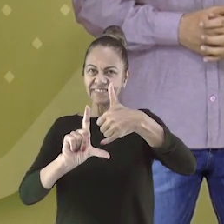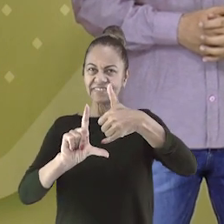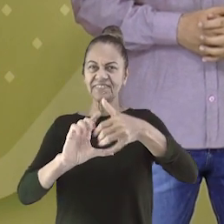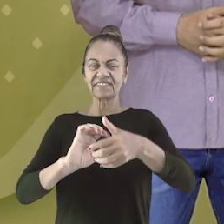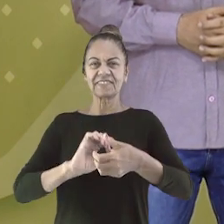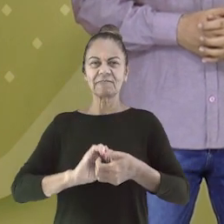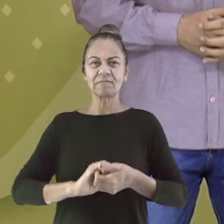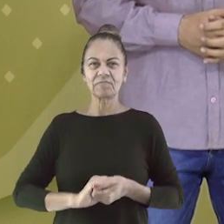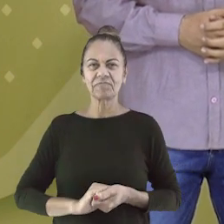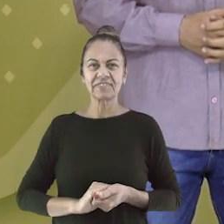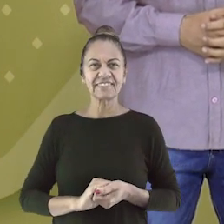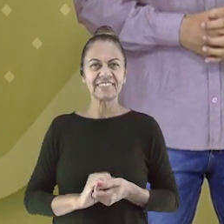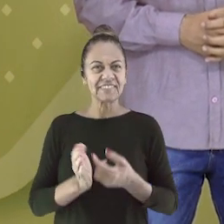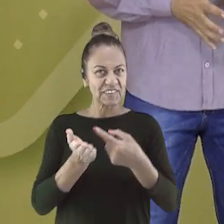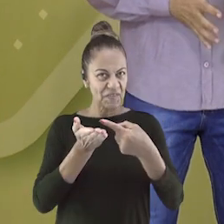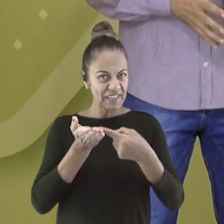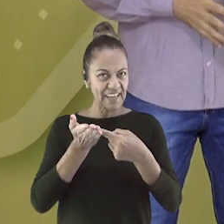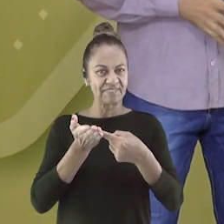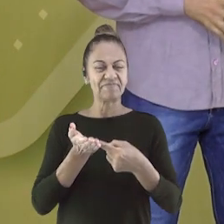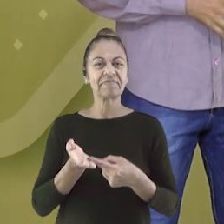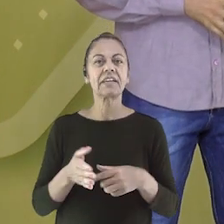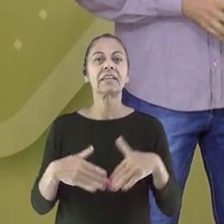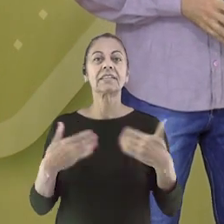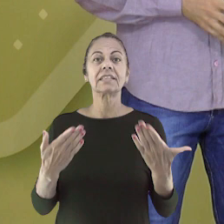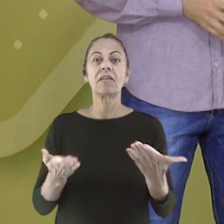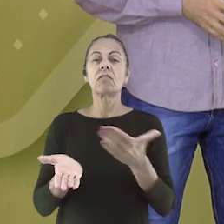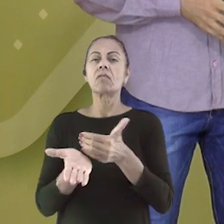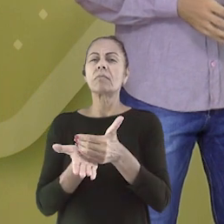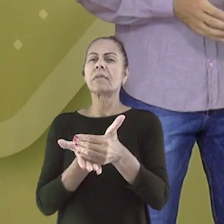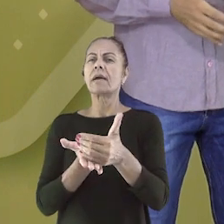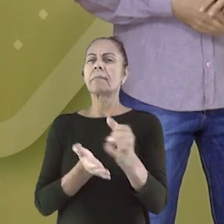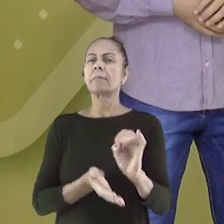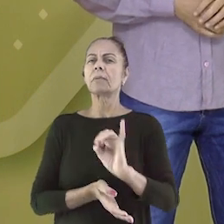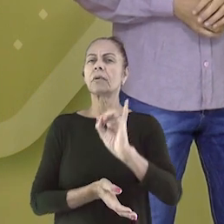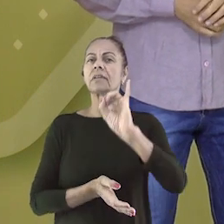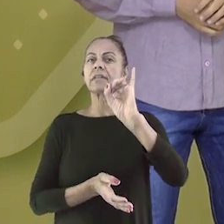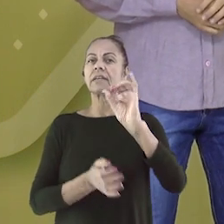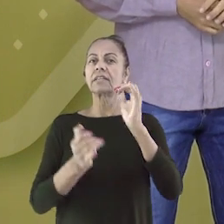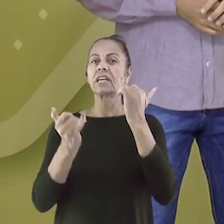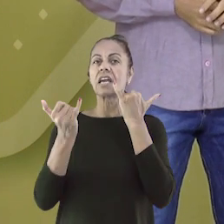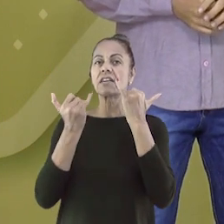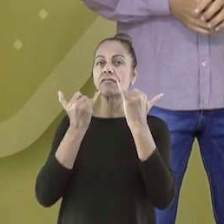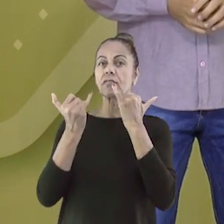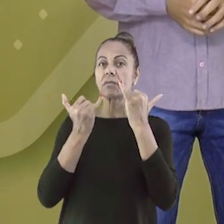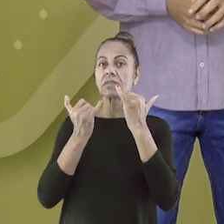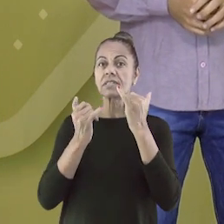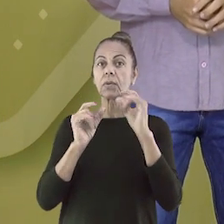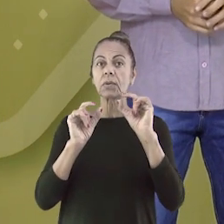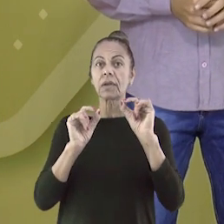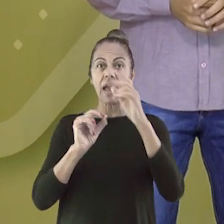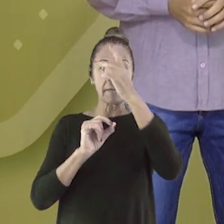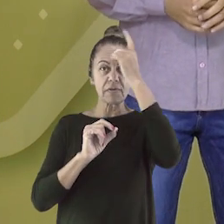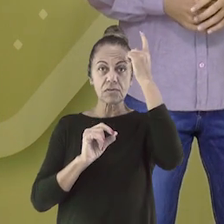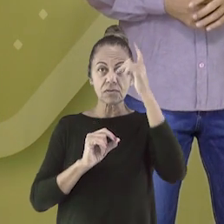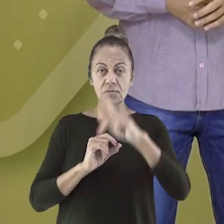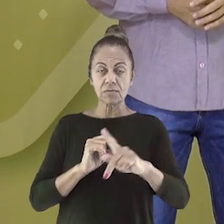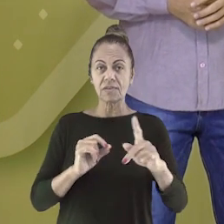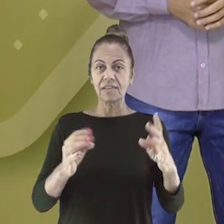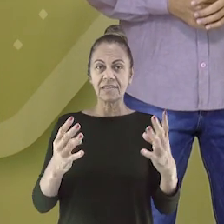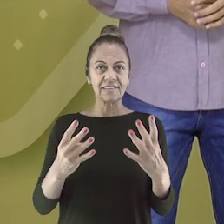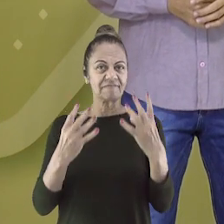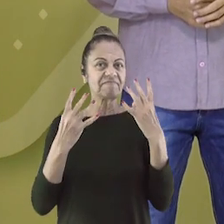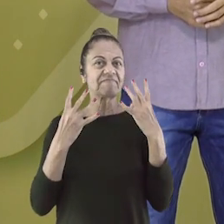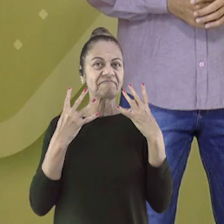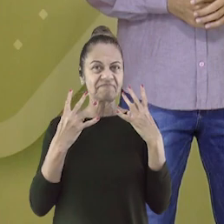seu celular. Combinado? Nesse início, é importante passar algumas informações aos professores e às